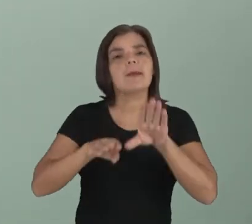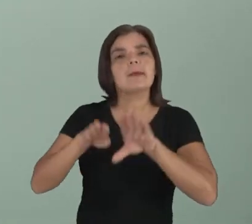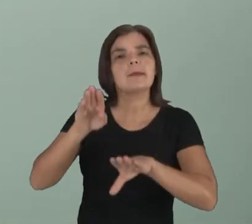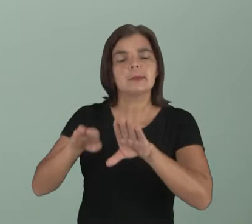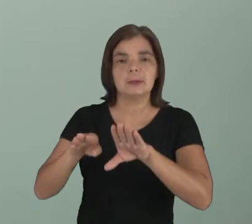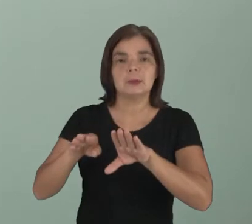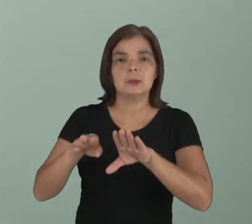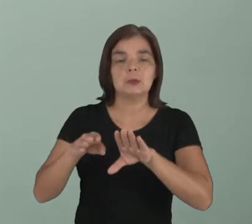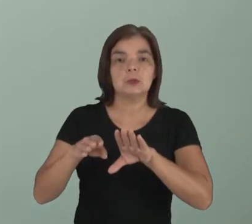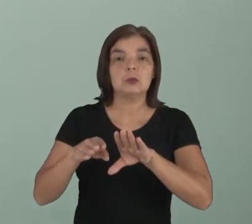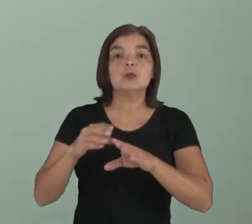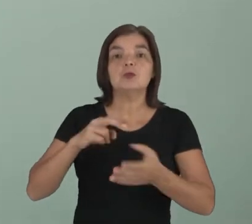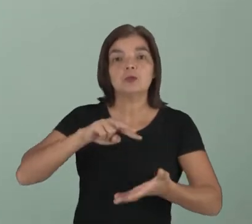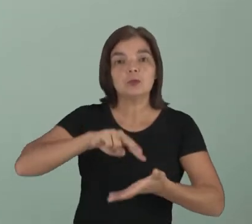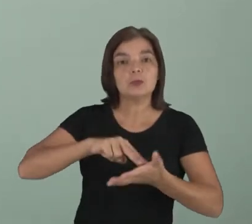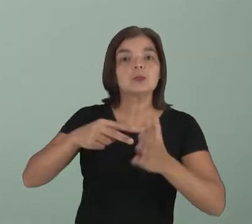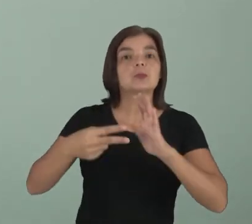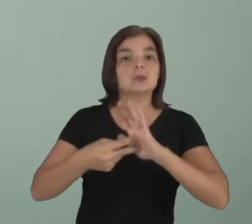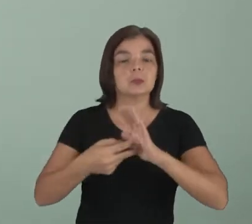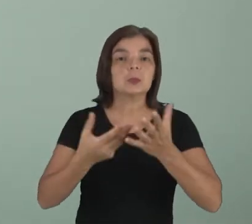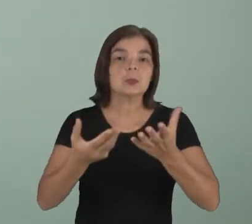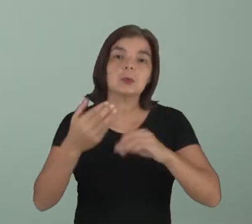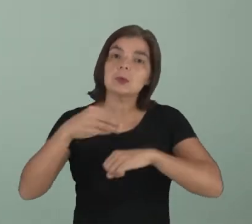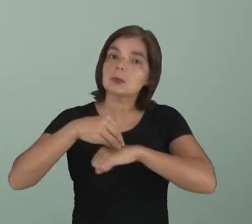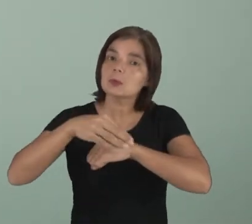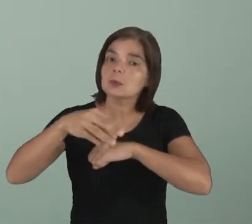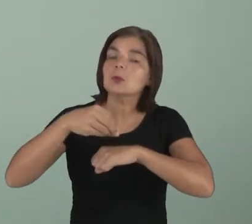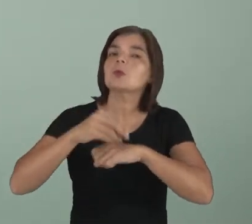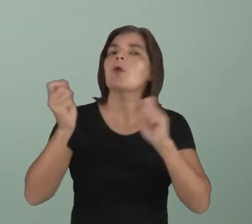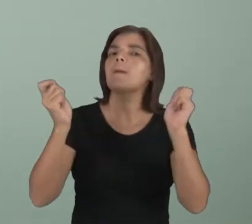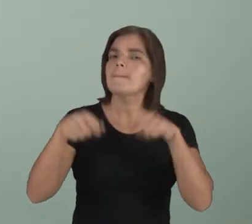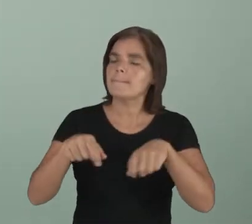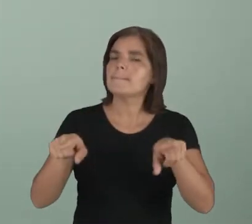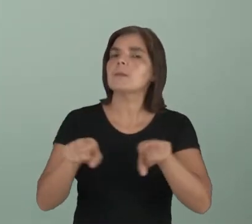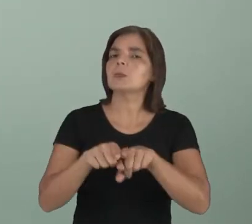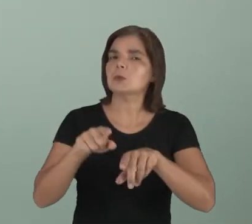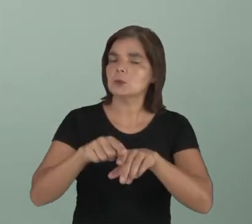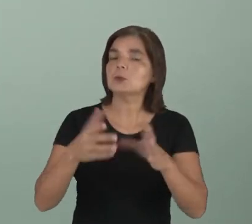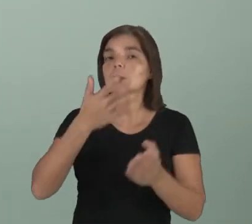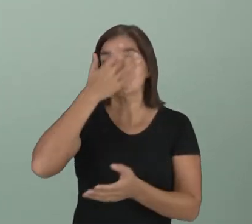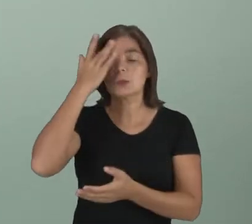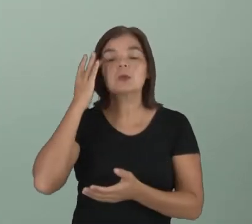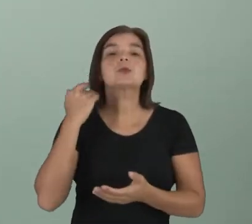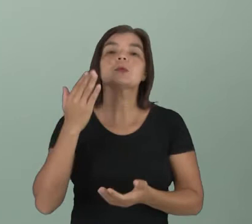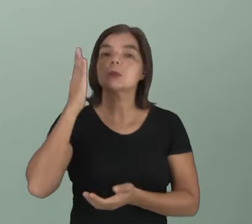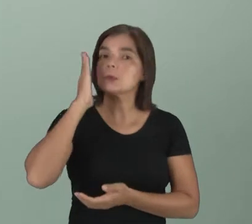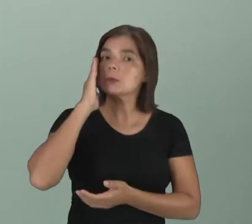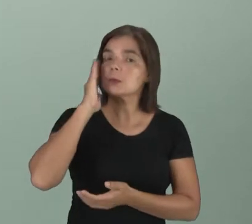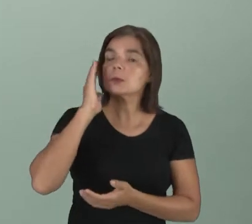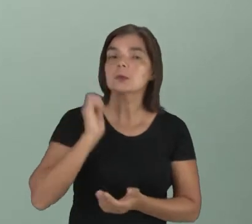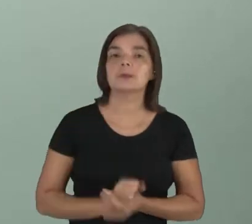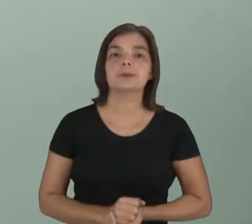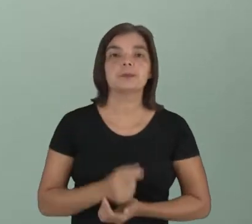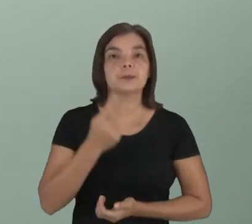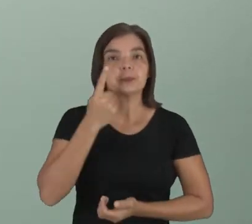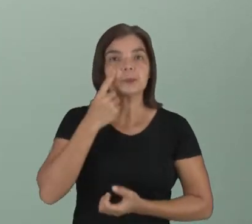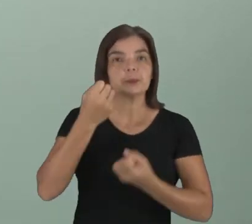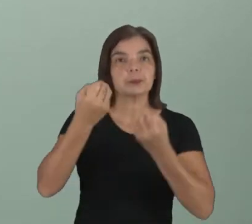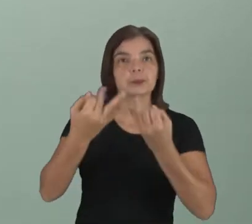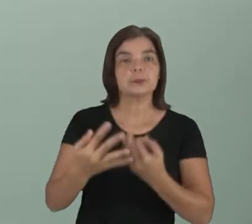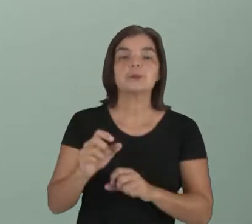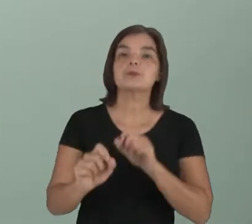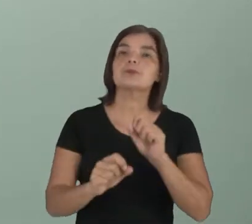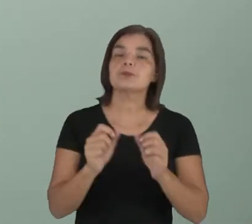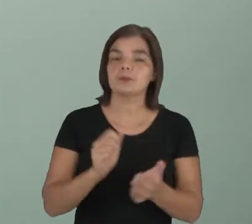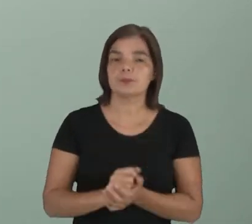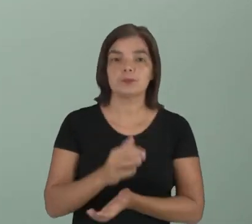com o efeito de sentido que queremos que essa mensagem possa ser levada no leitor. Observe agora o conceito a